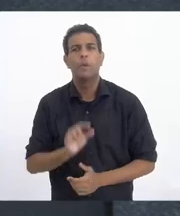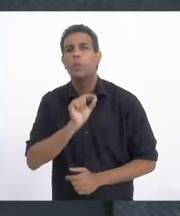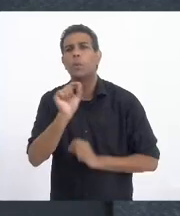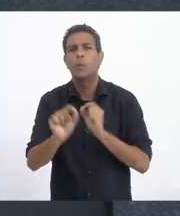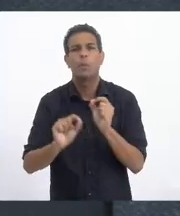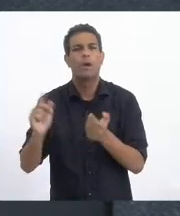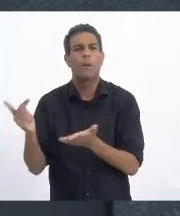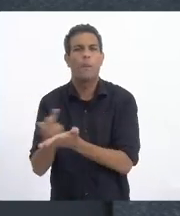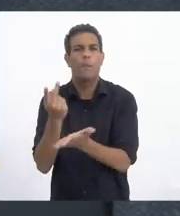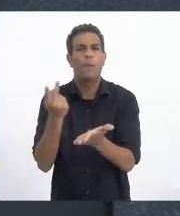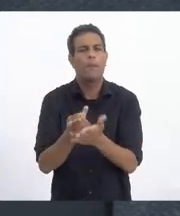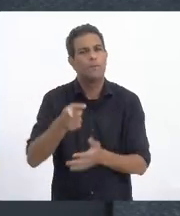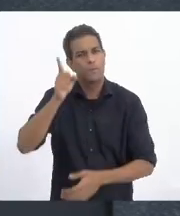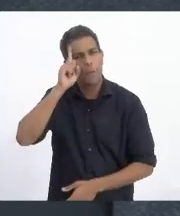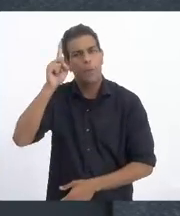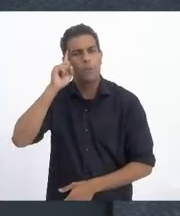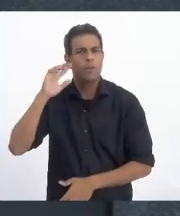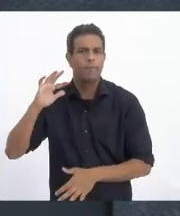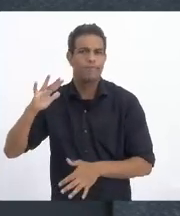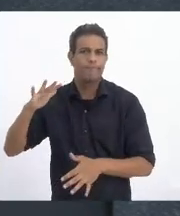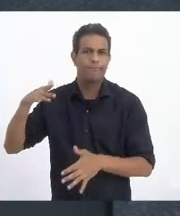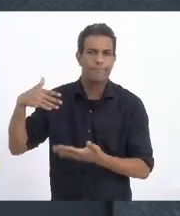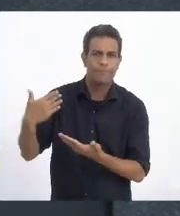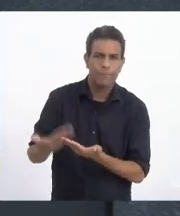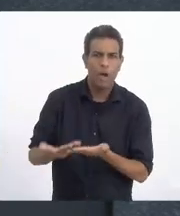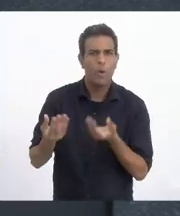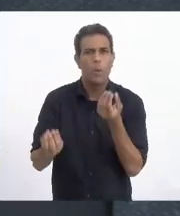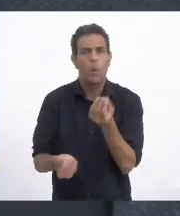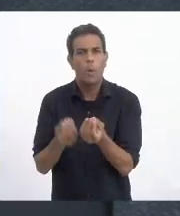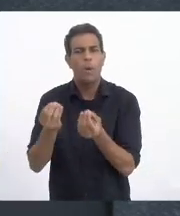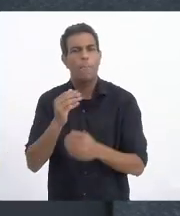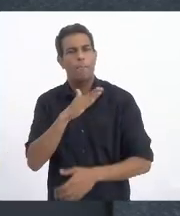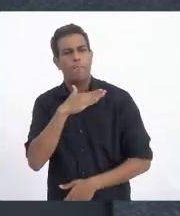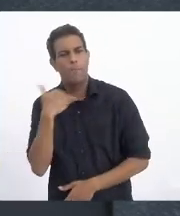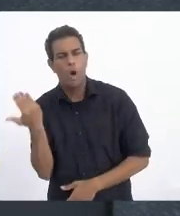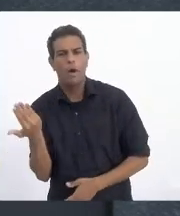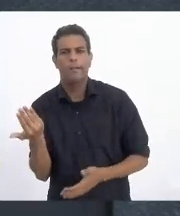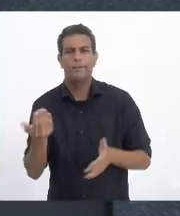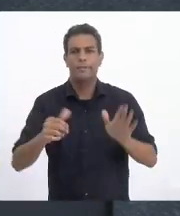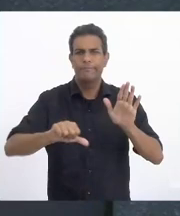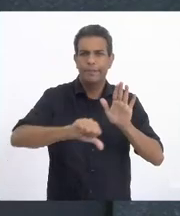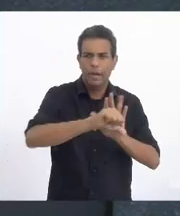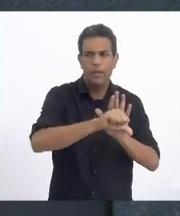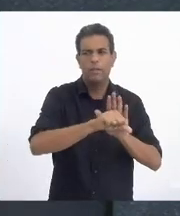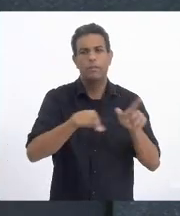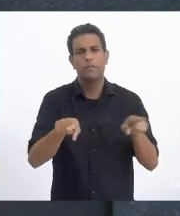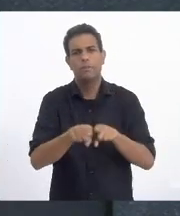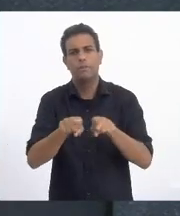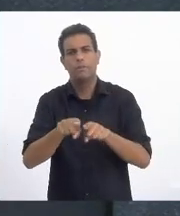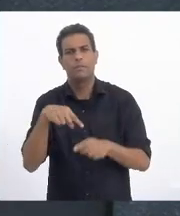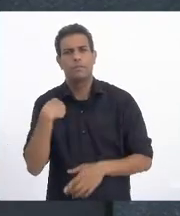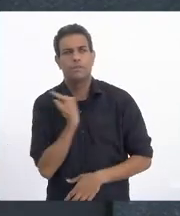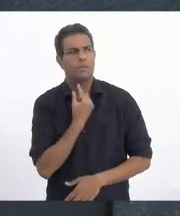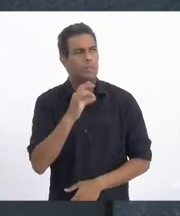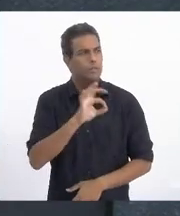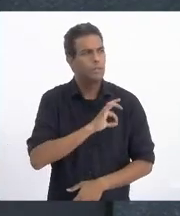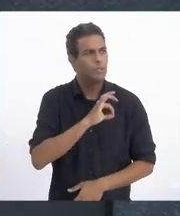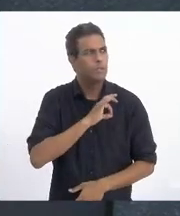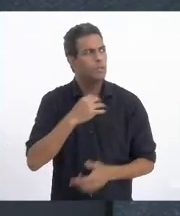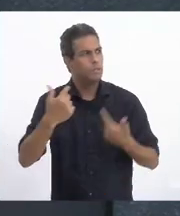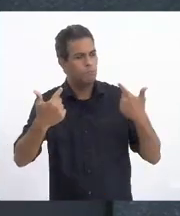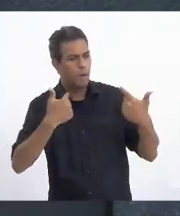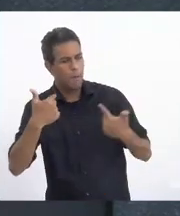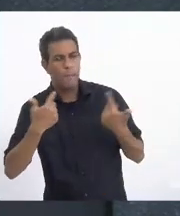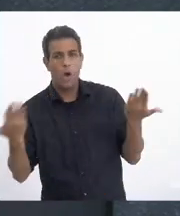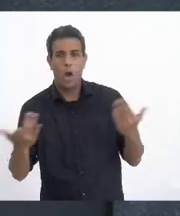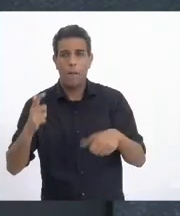vem acontecendo todos os dias, quando esses homens não são mortos pela criminalidade. Os nossos policiais são feridos.